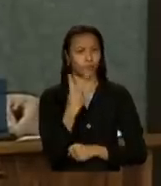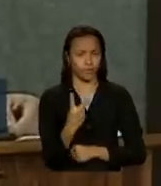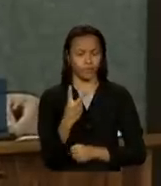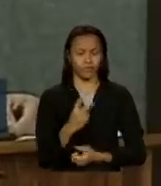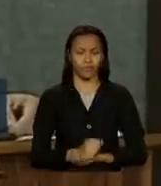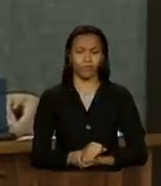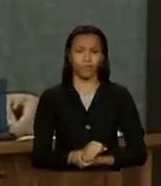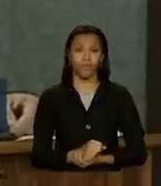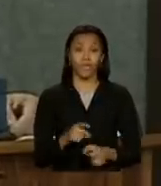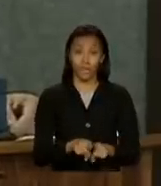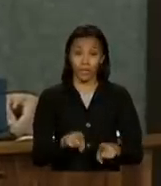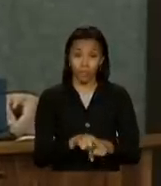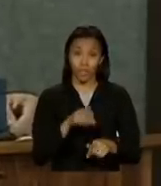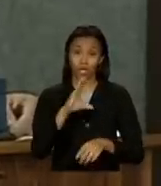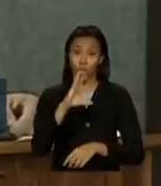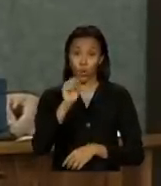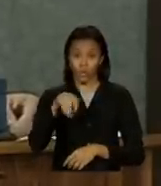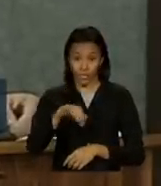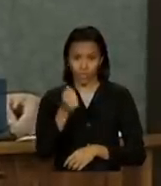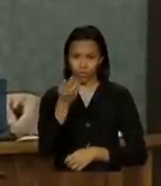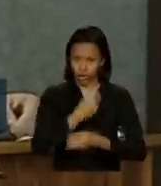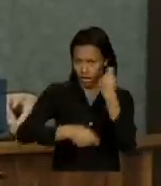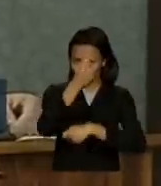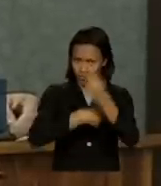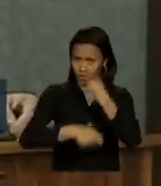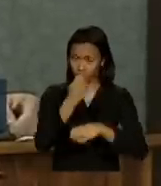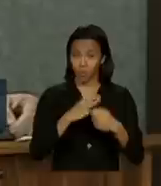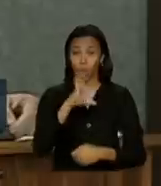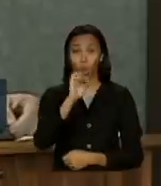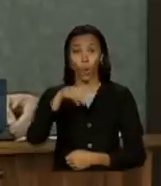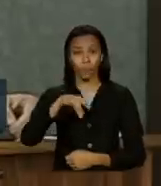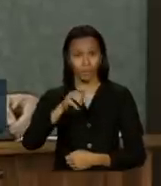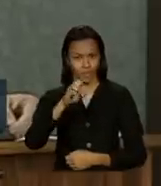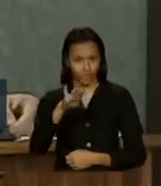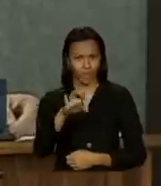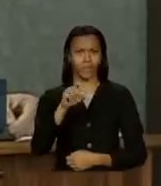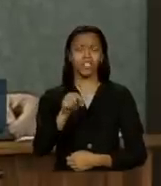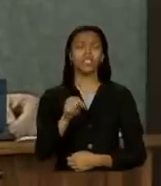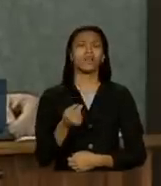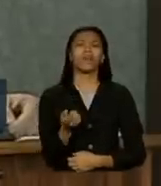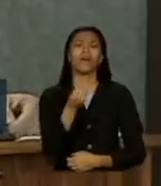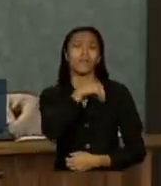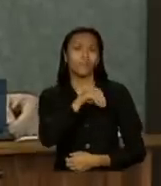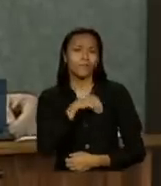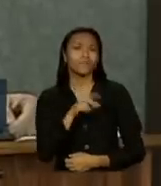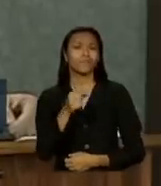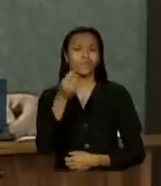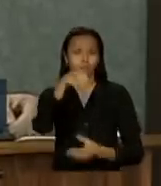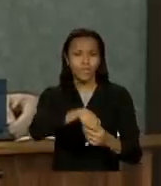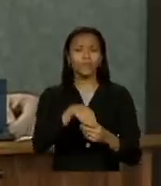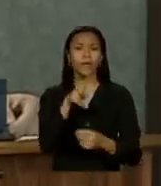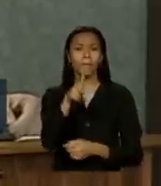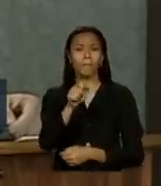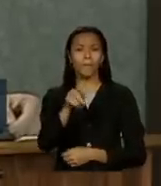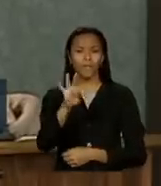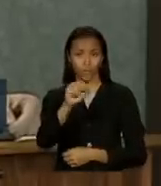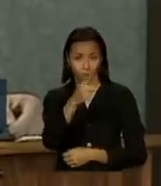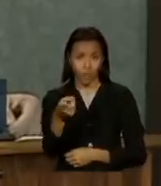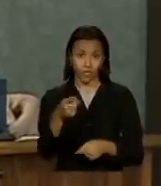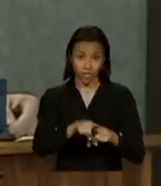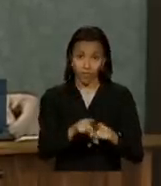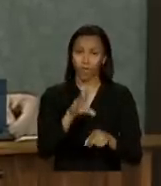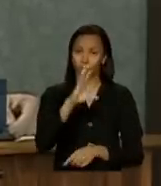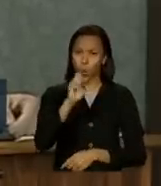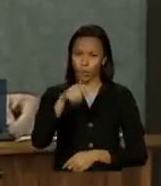faz parte do Conselho de administração e comitê da subs de remuneração da Petrobras do Conselho superior